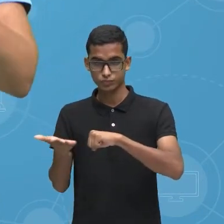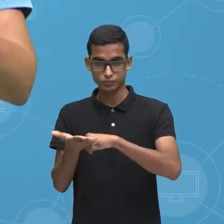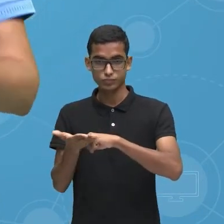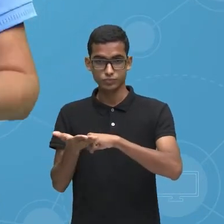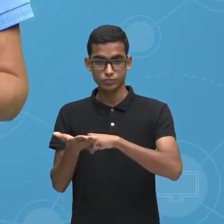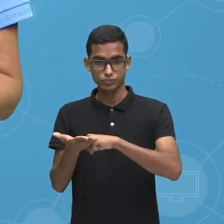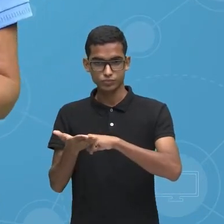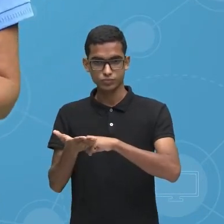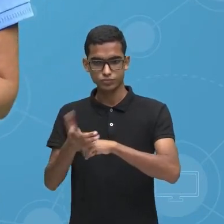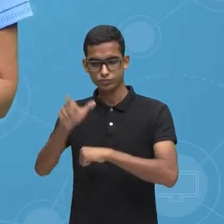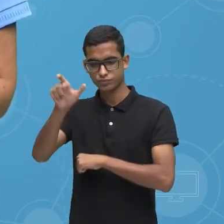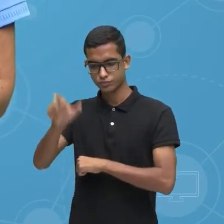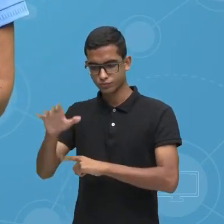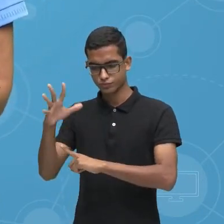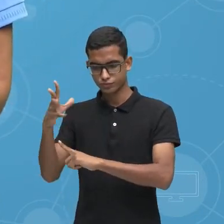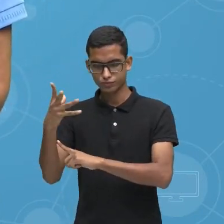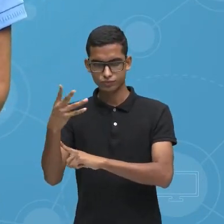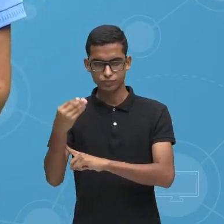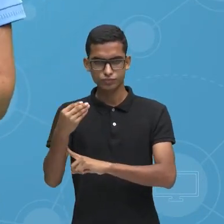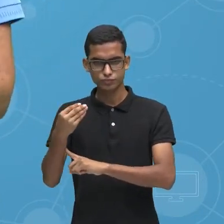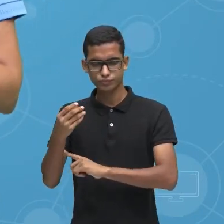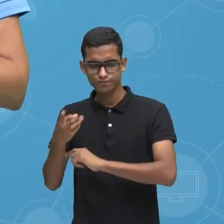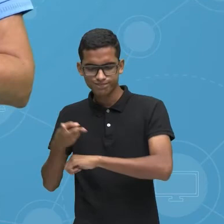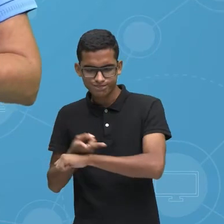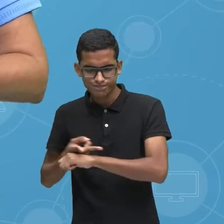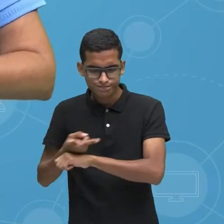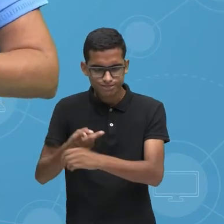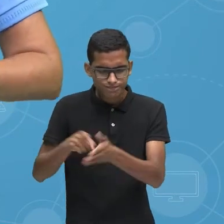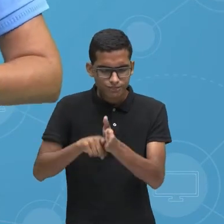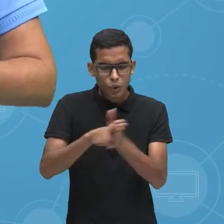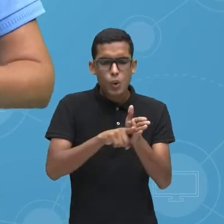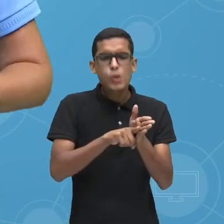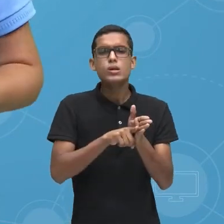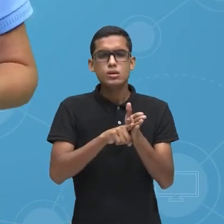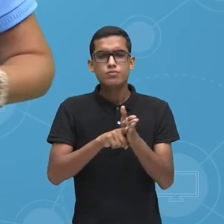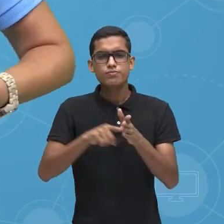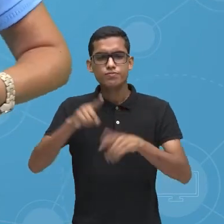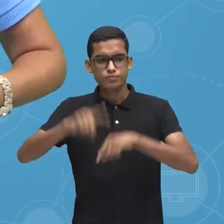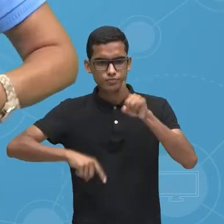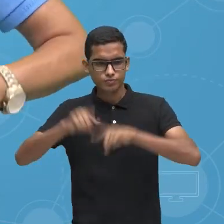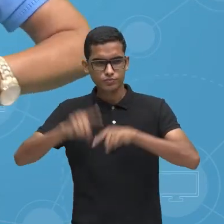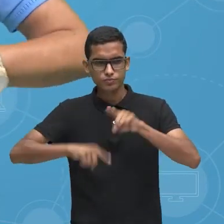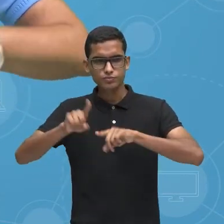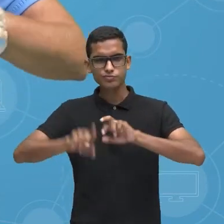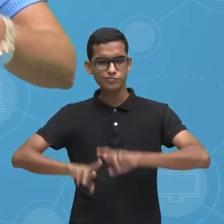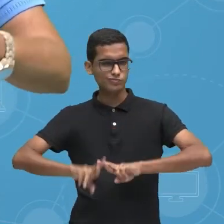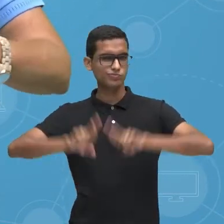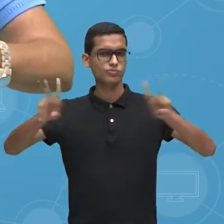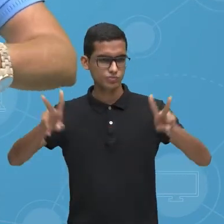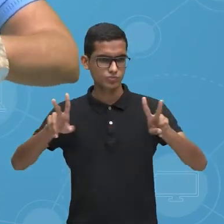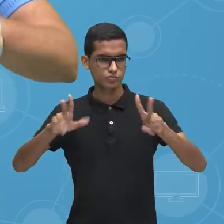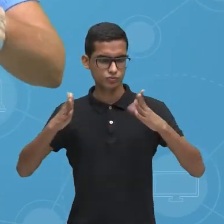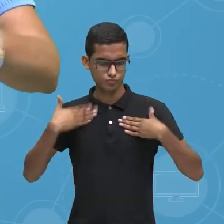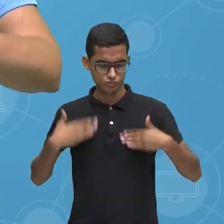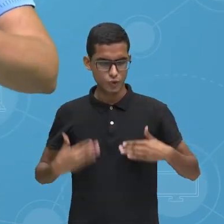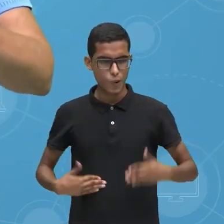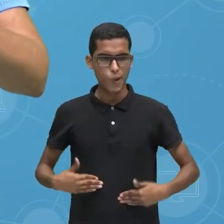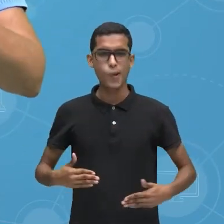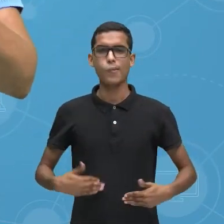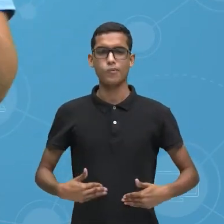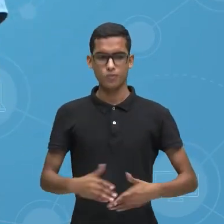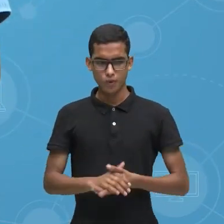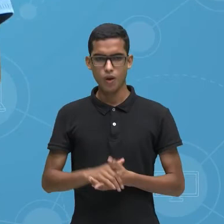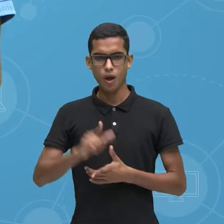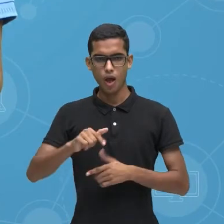ele procura os materiais inusitados. Então, o próprio corpo humano, ele já é um suporte, onde o artista